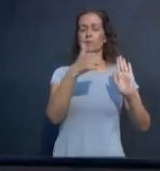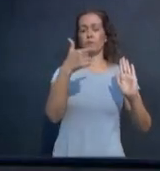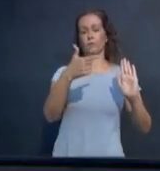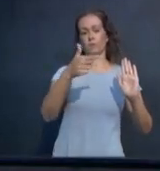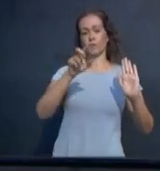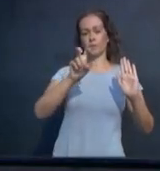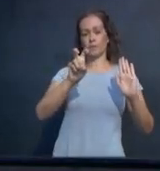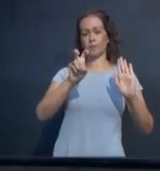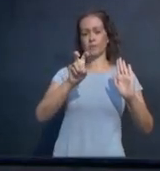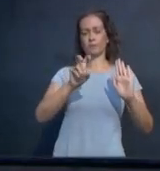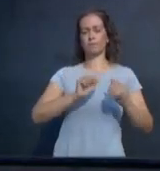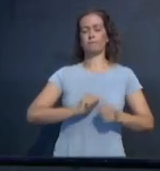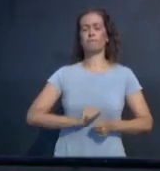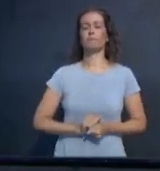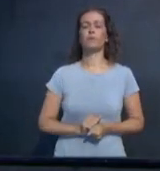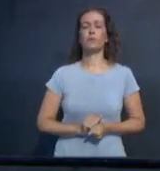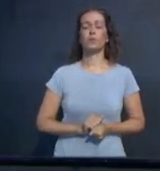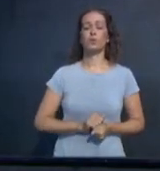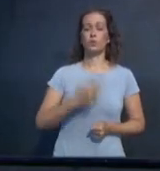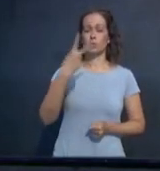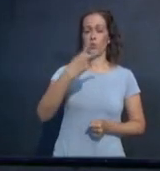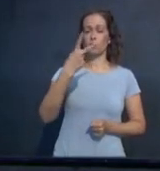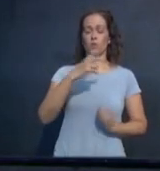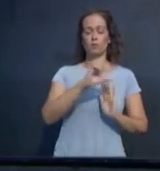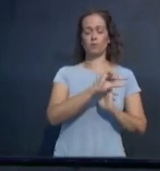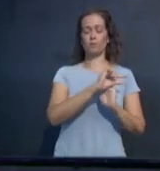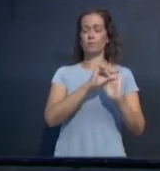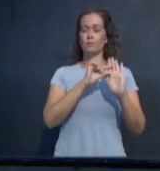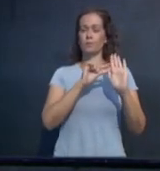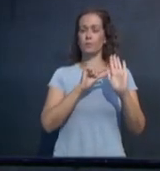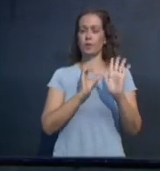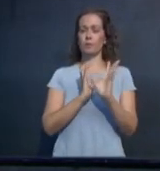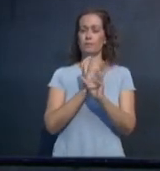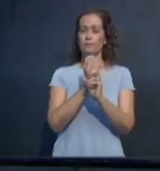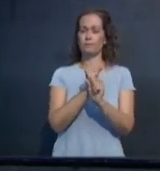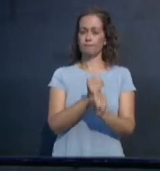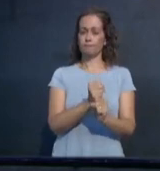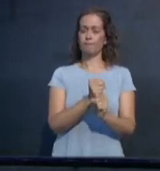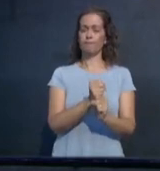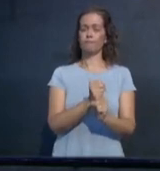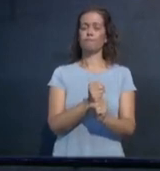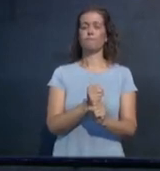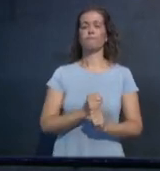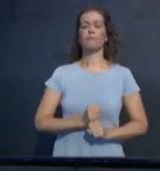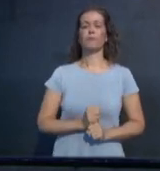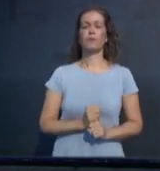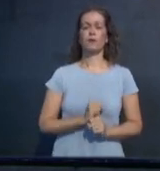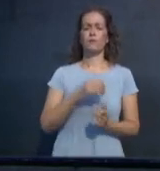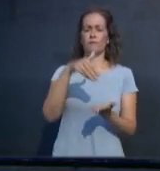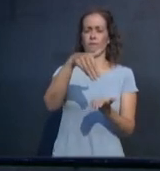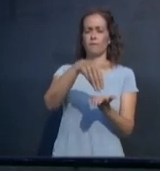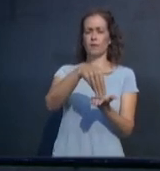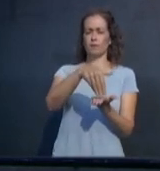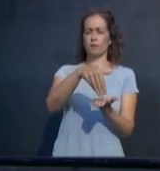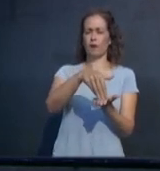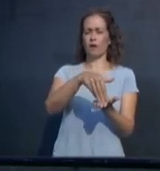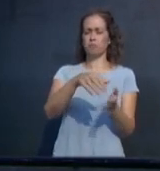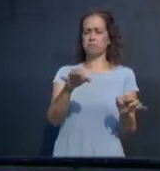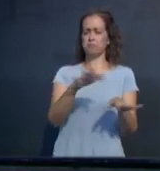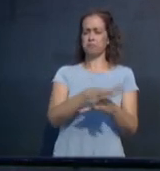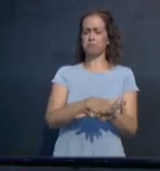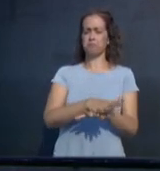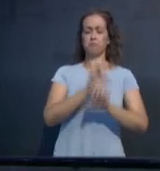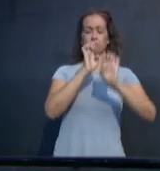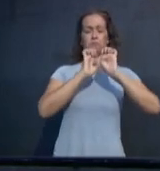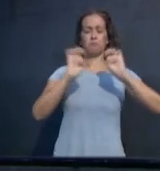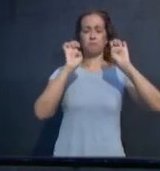25. Esses dois versos não são apenas o epílogo do Evangelho de João, mas